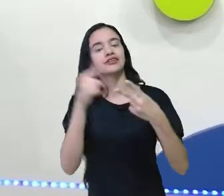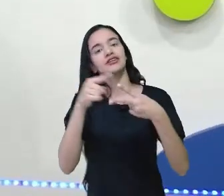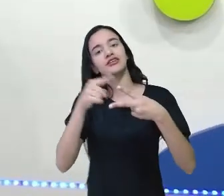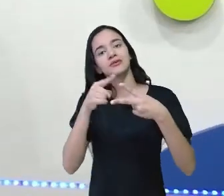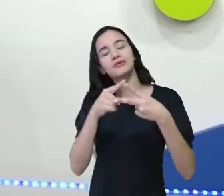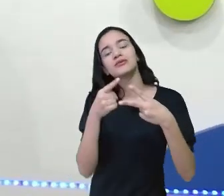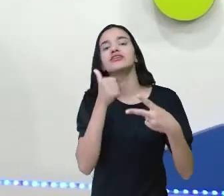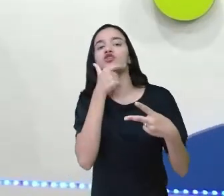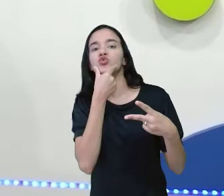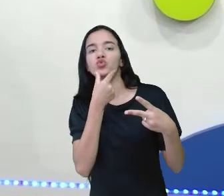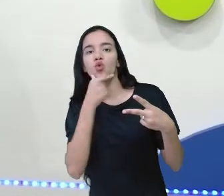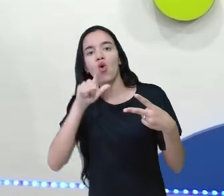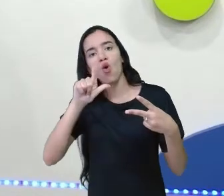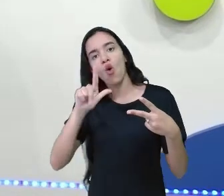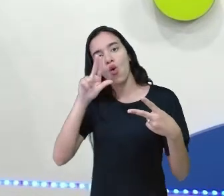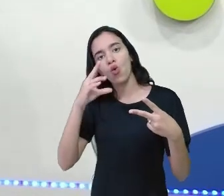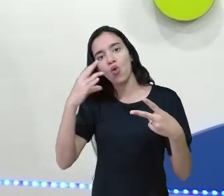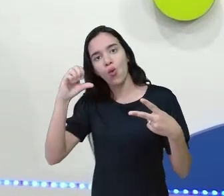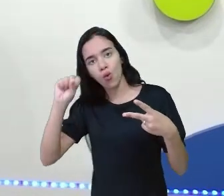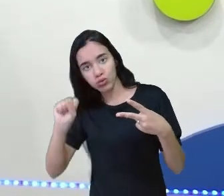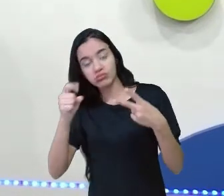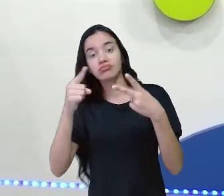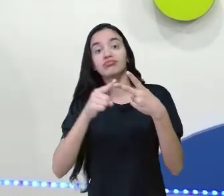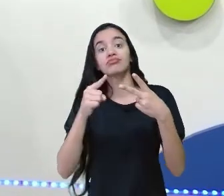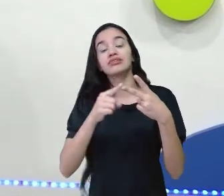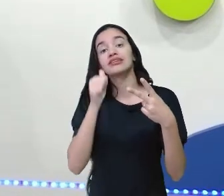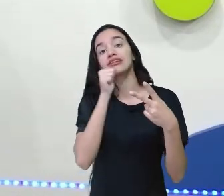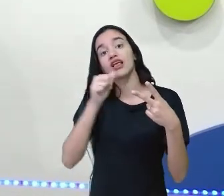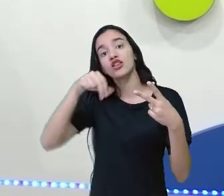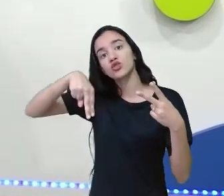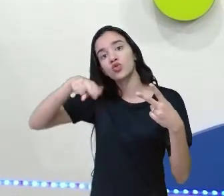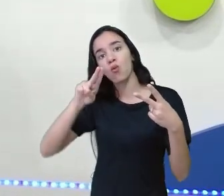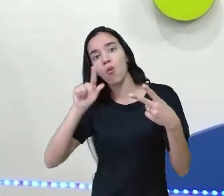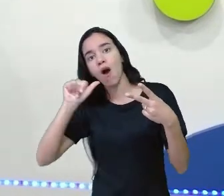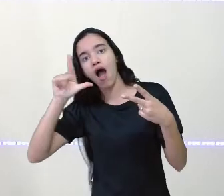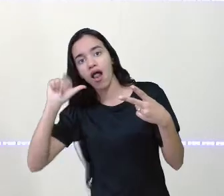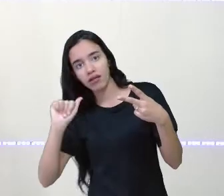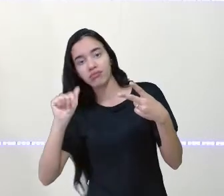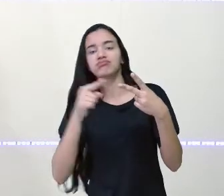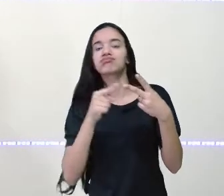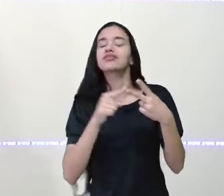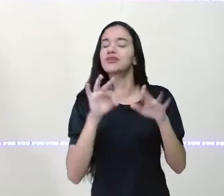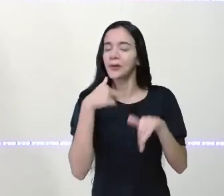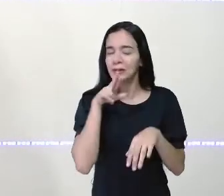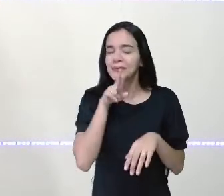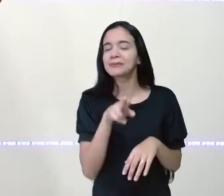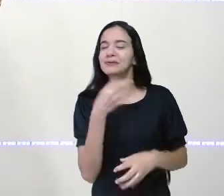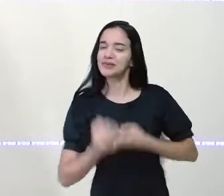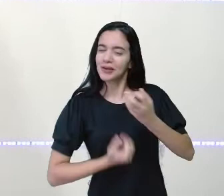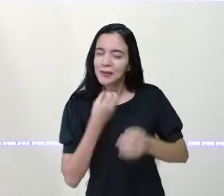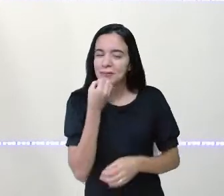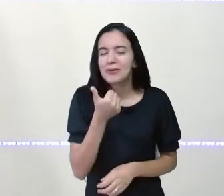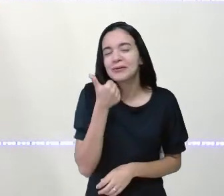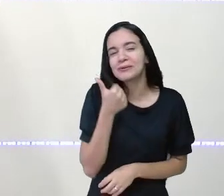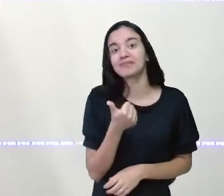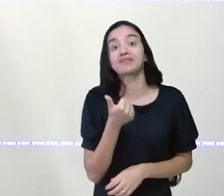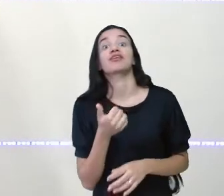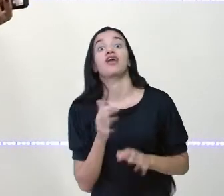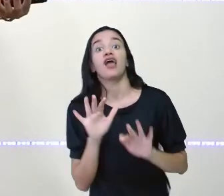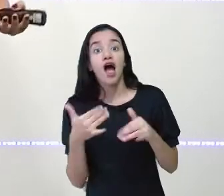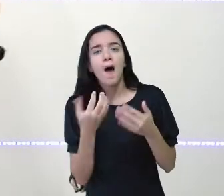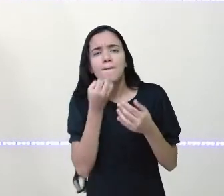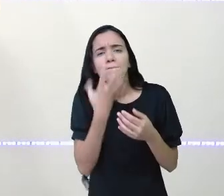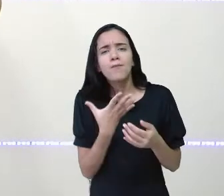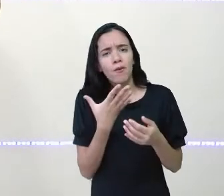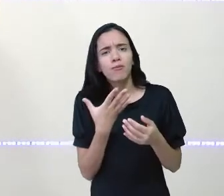aqui as rimas e bem atentos aí ao poema. Ai, Lucas, que coisa boa! Nuala, que